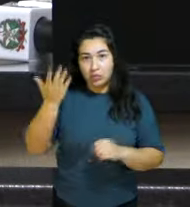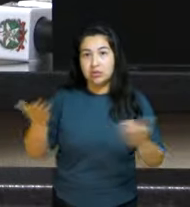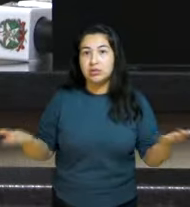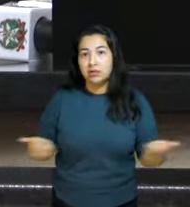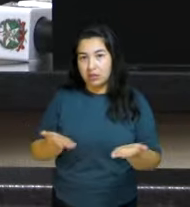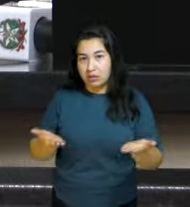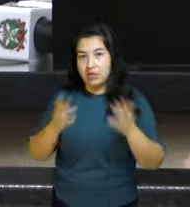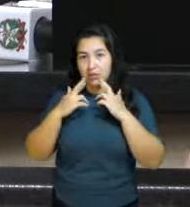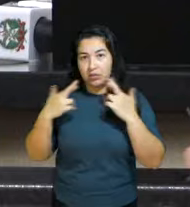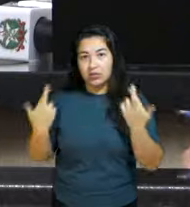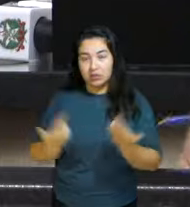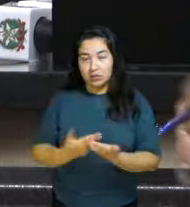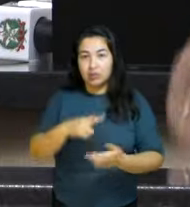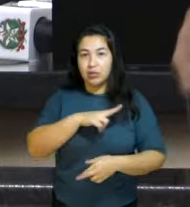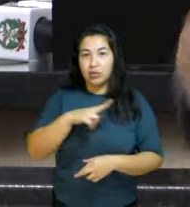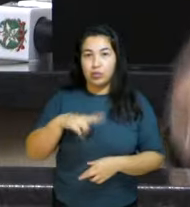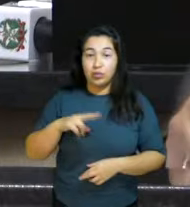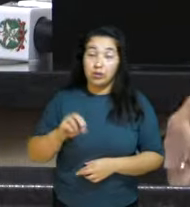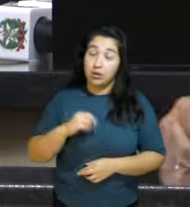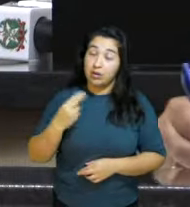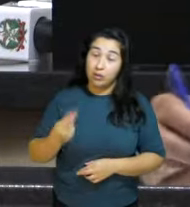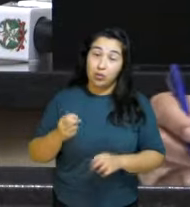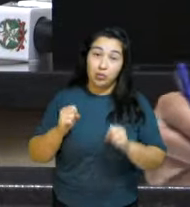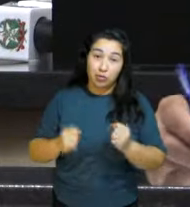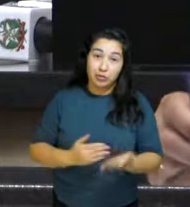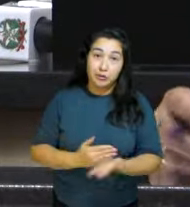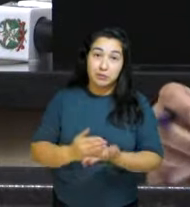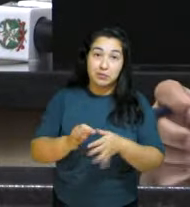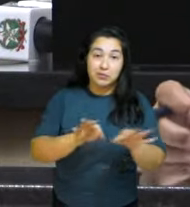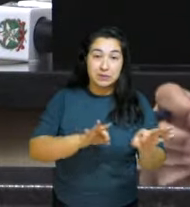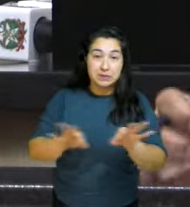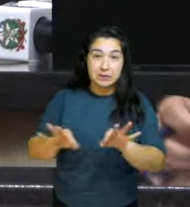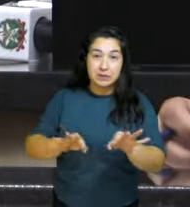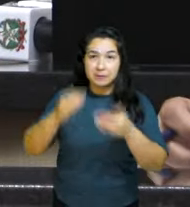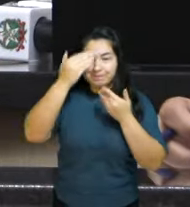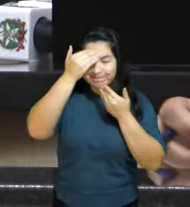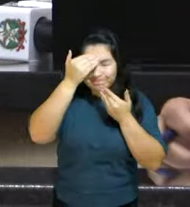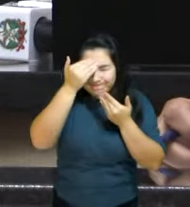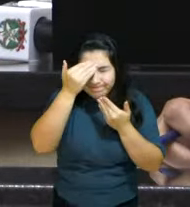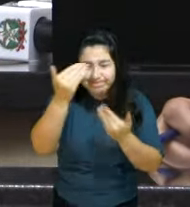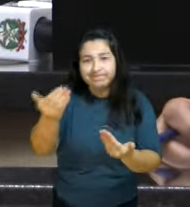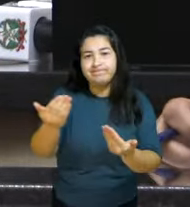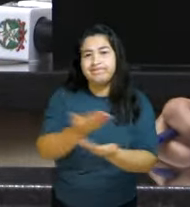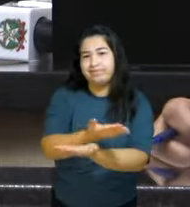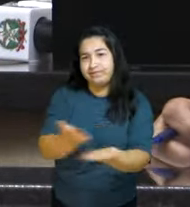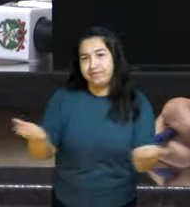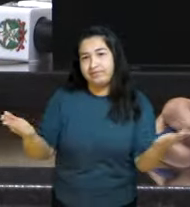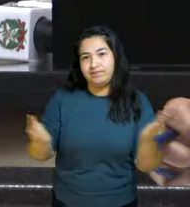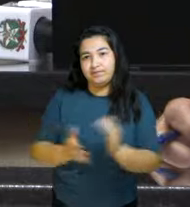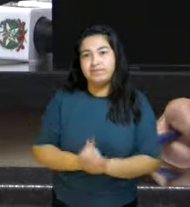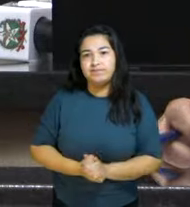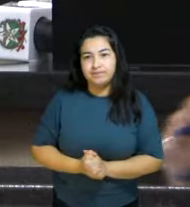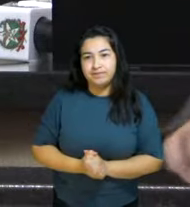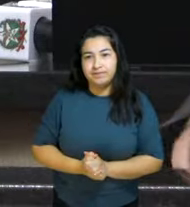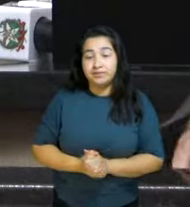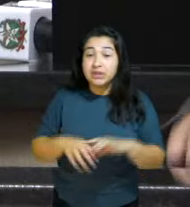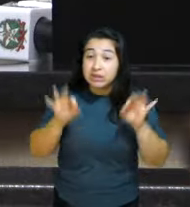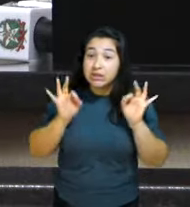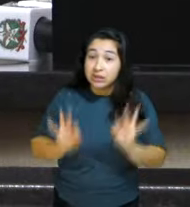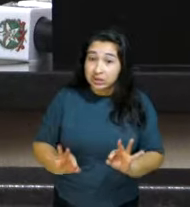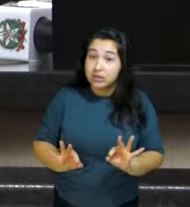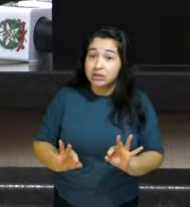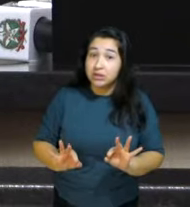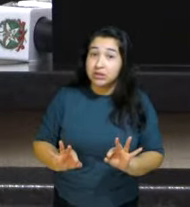audiência pública, ou, pelo menos, que se inicie. Agradeço imensamente o carinho de todos. Tenho certeza que